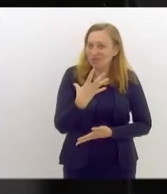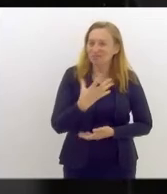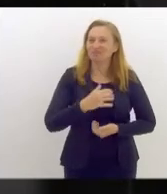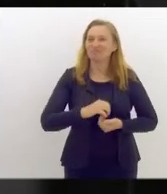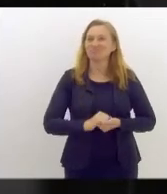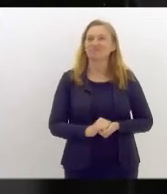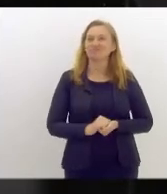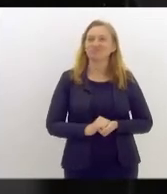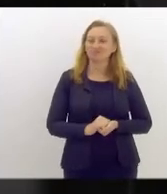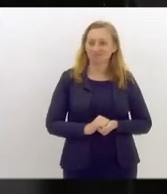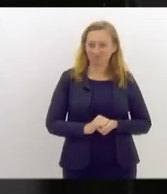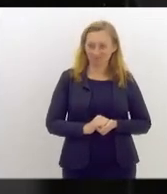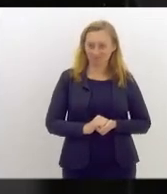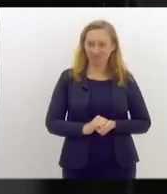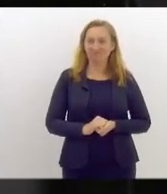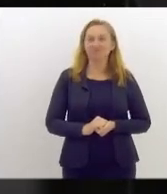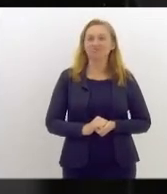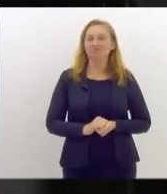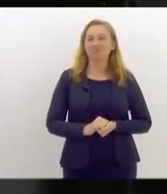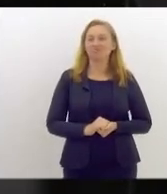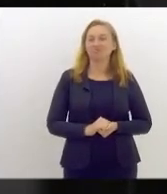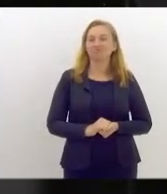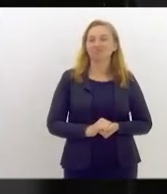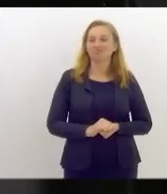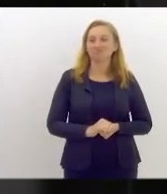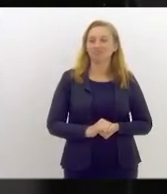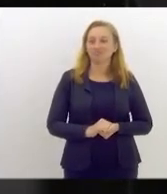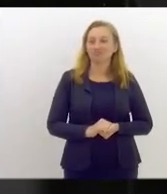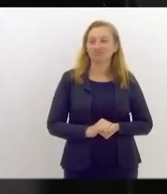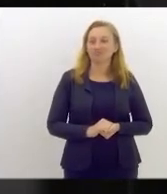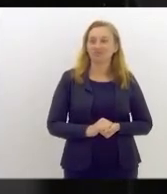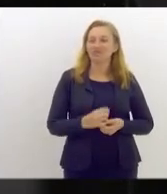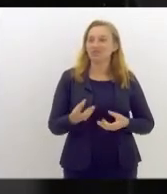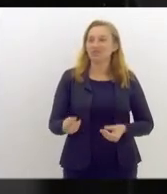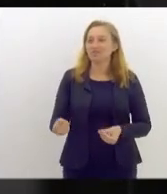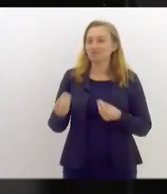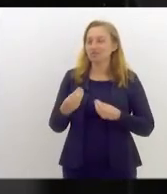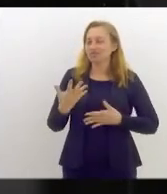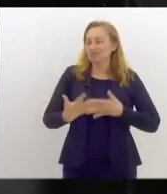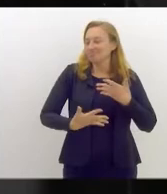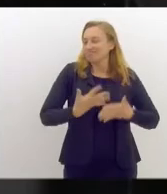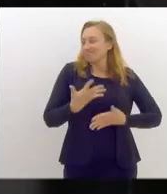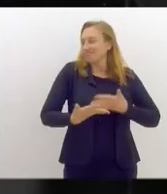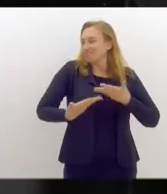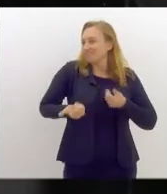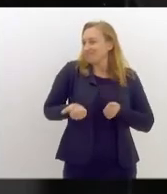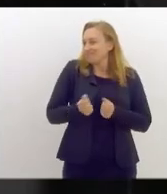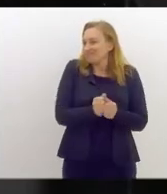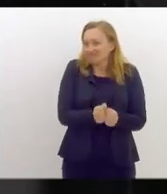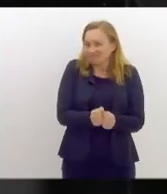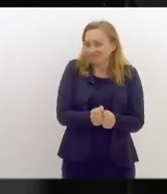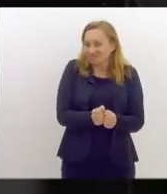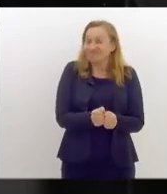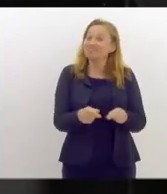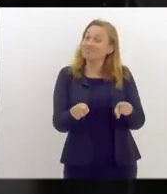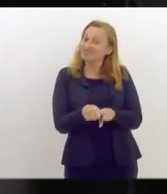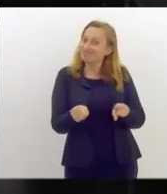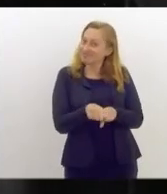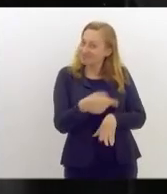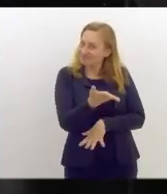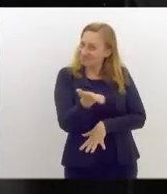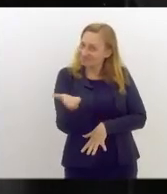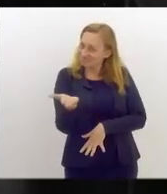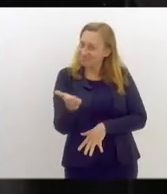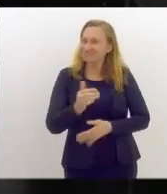figura Alegre uma figura que nos traz prazer da convivência também para você Meus